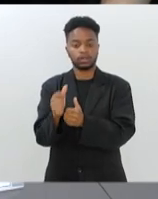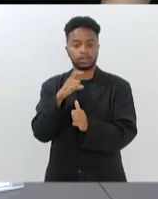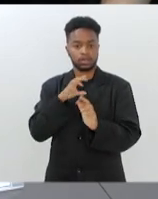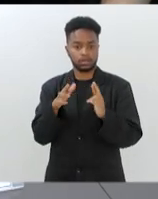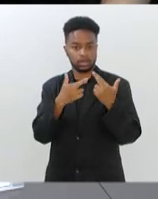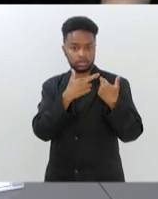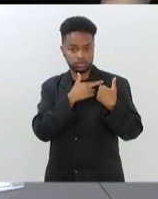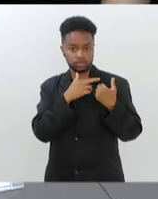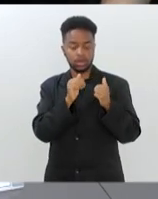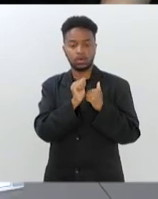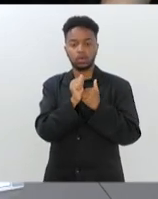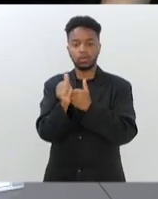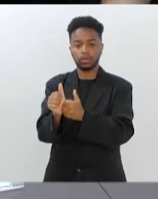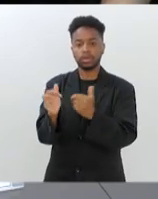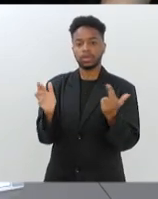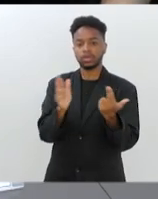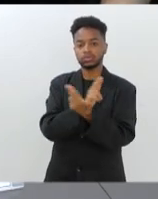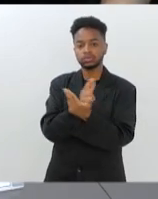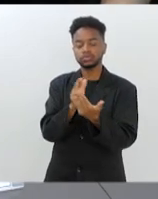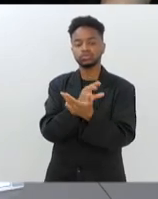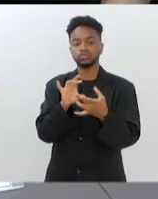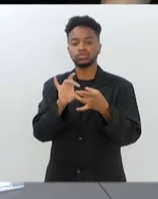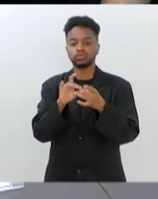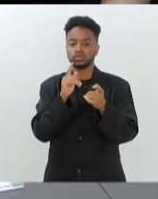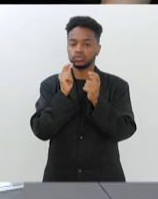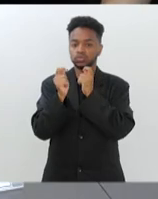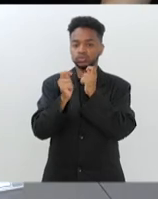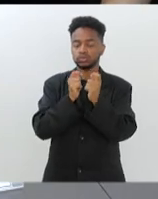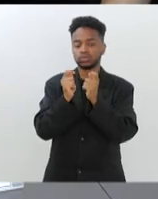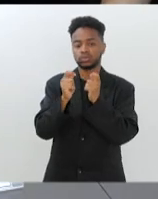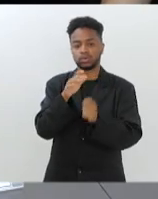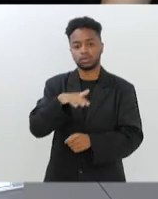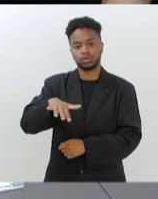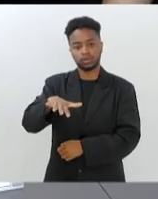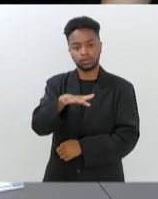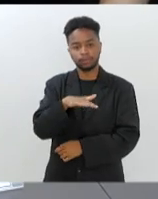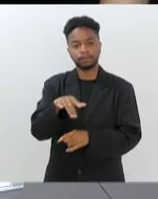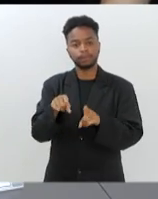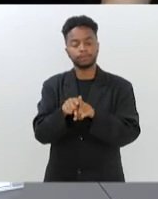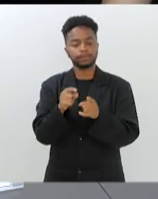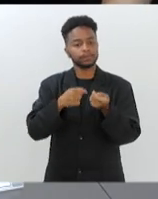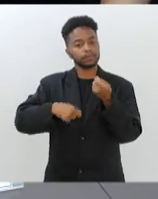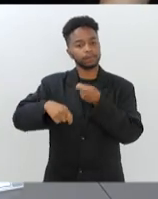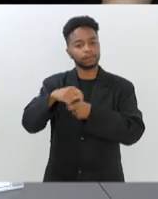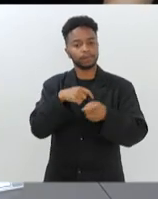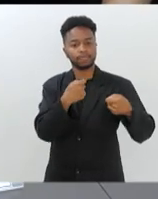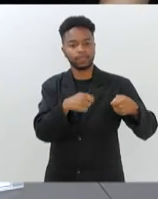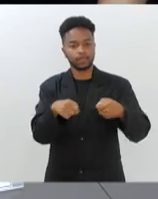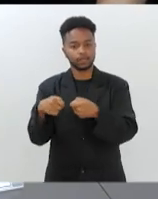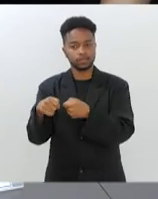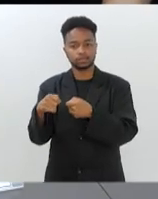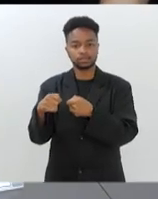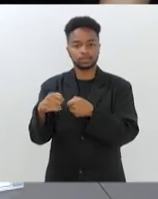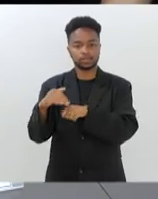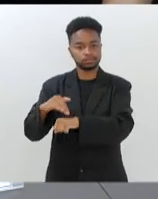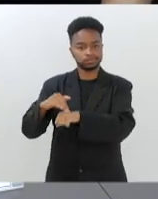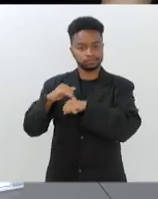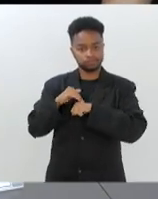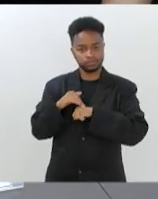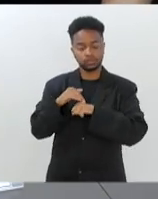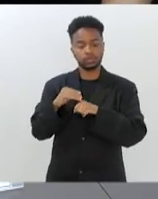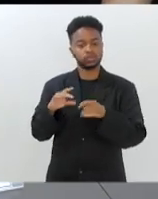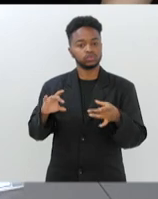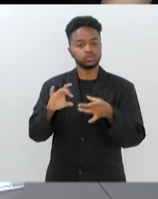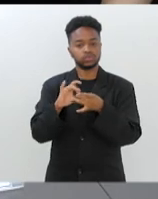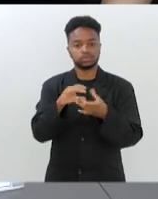o relacionamento com a imprensa administrando a as demandas que nos chegam pelas mais